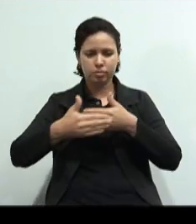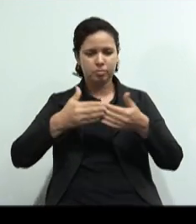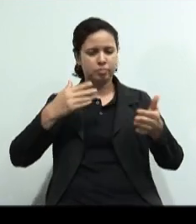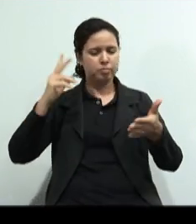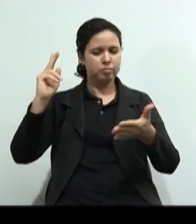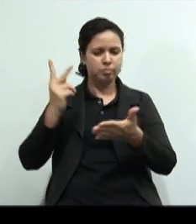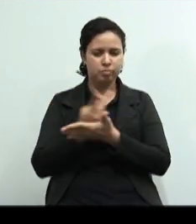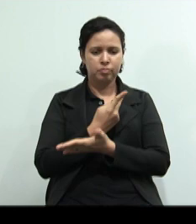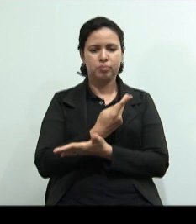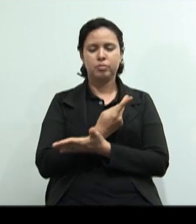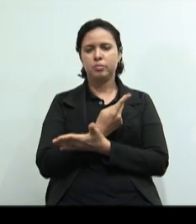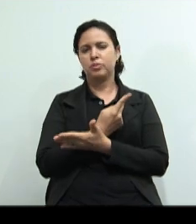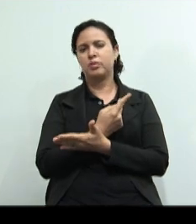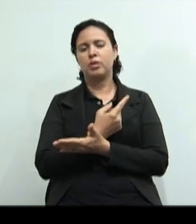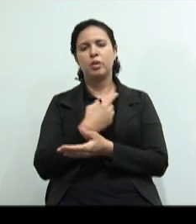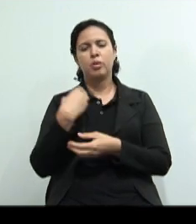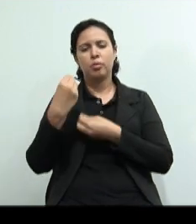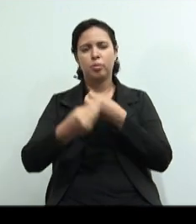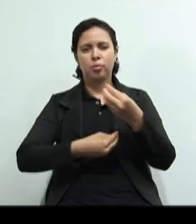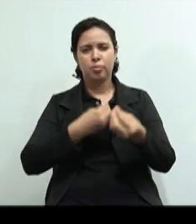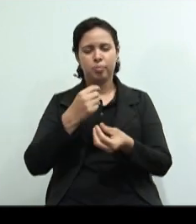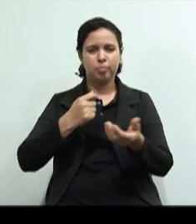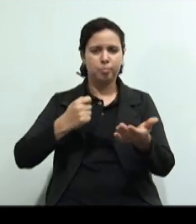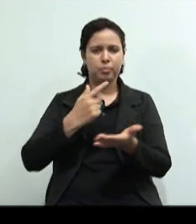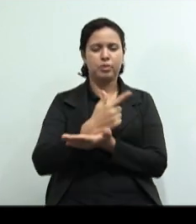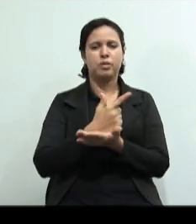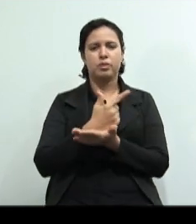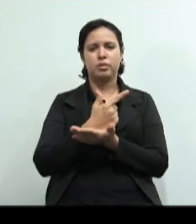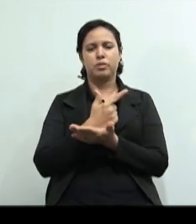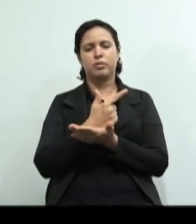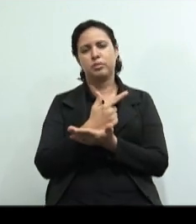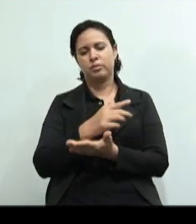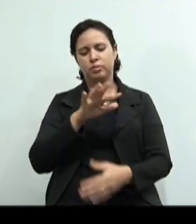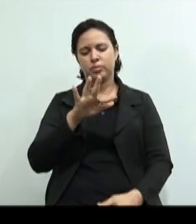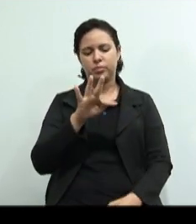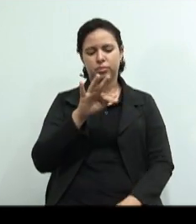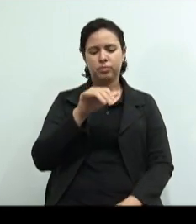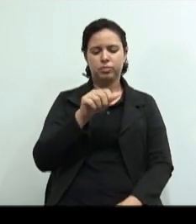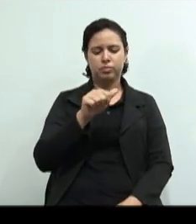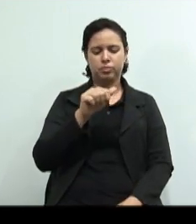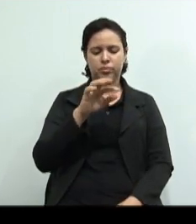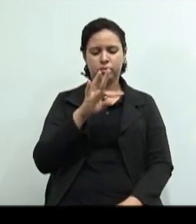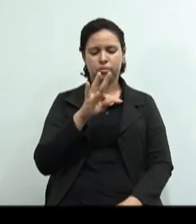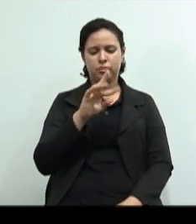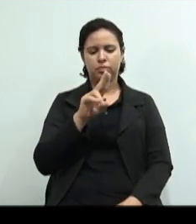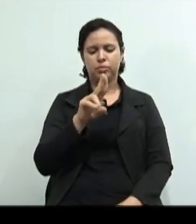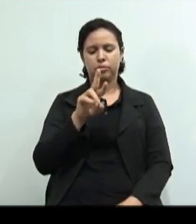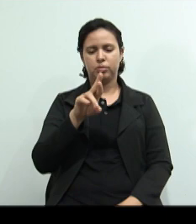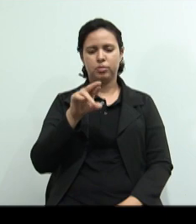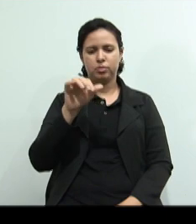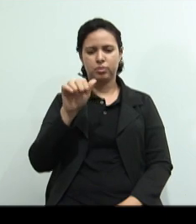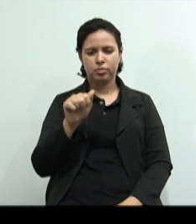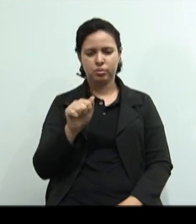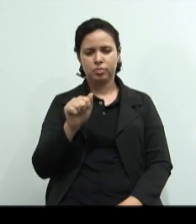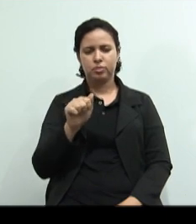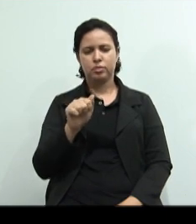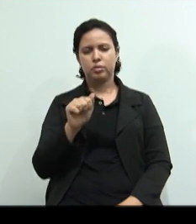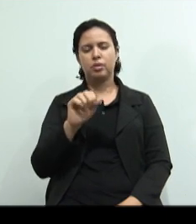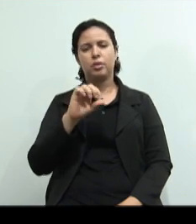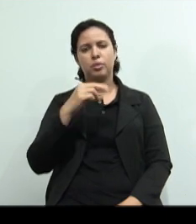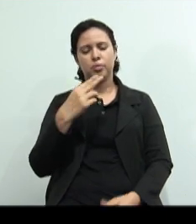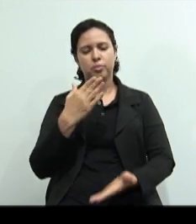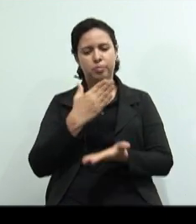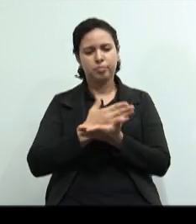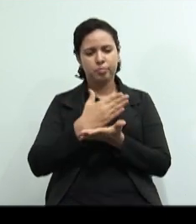percurso de uma fatura, ou seja o fluxo de materiais, ou